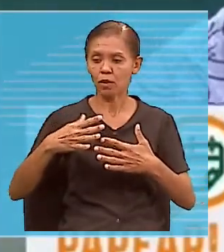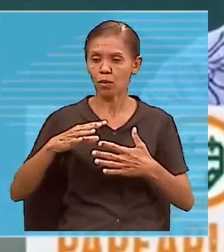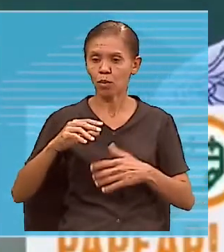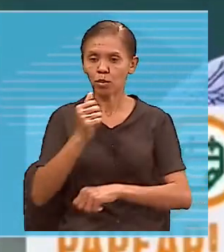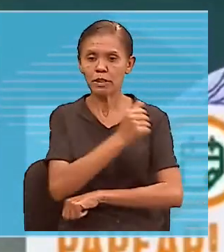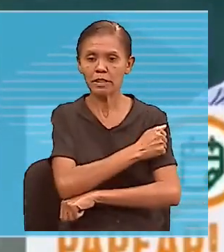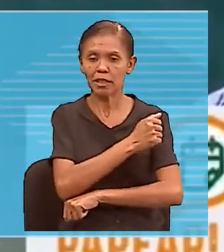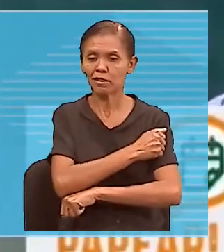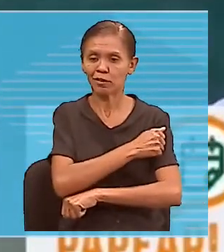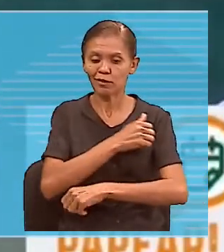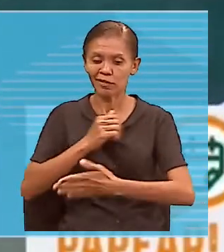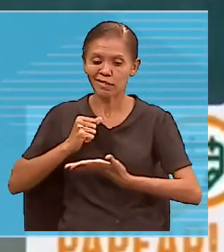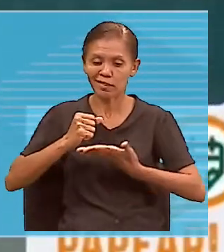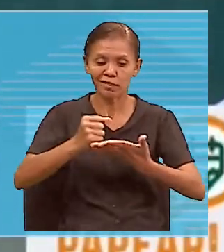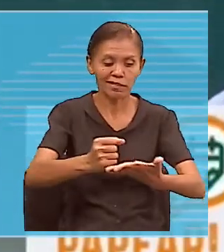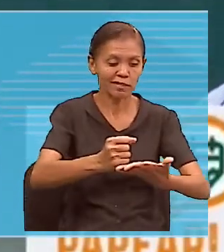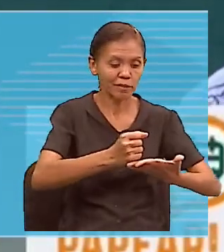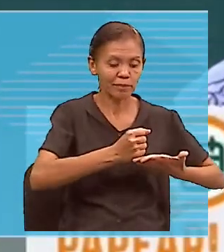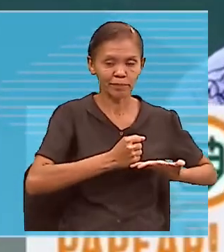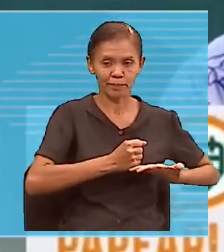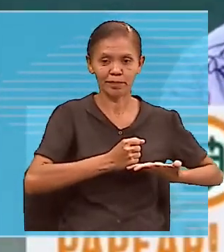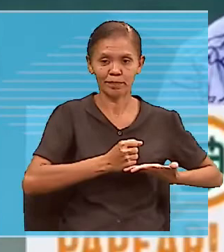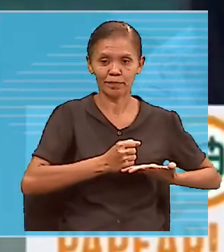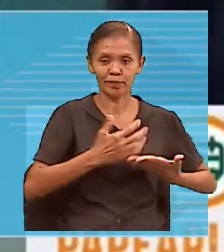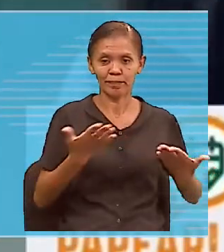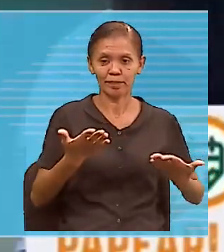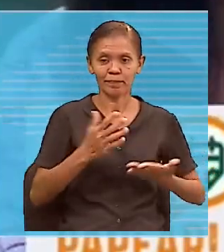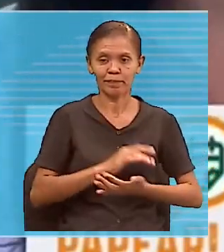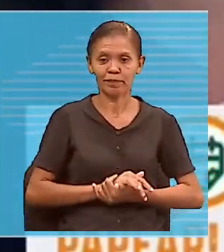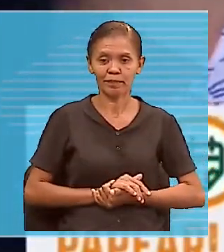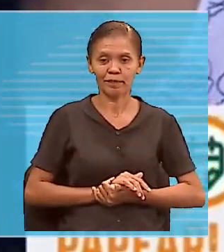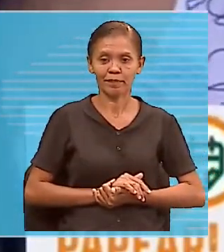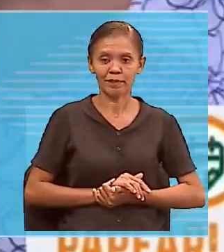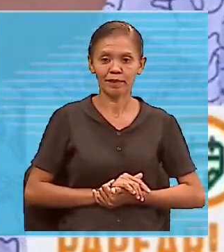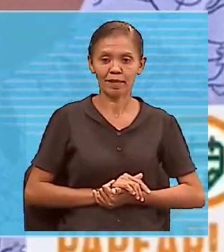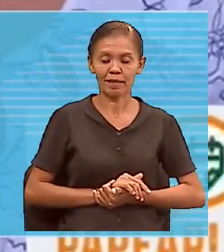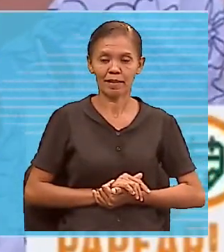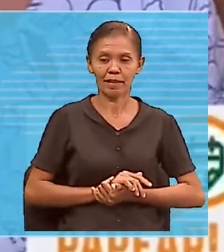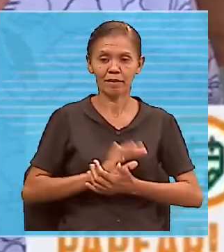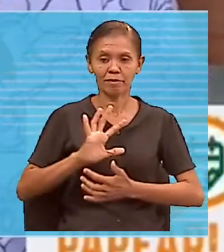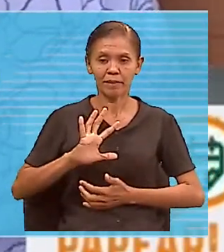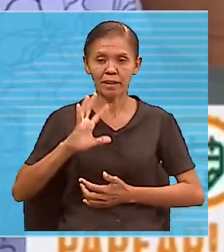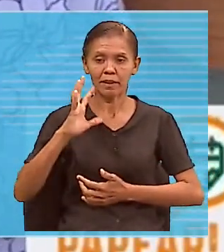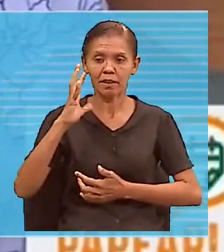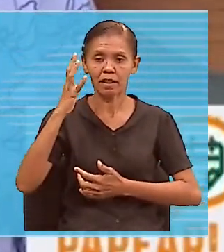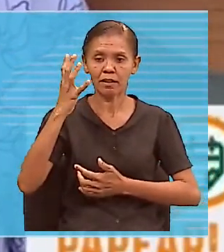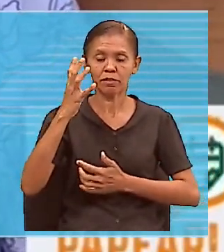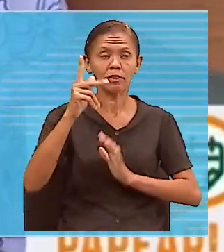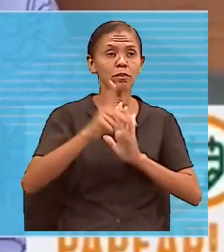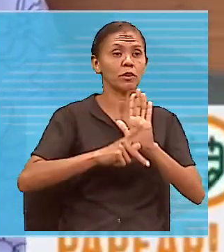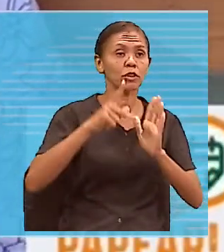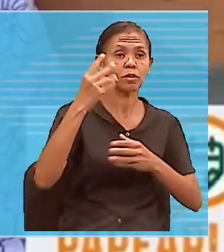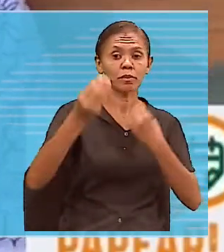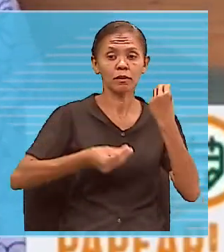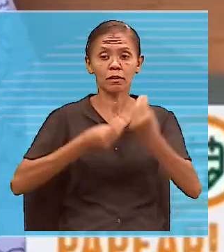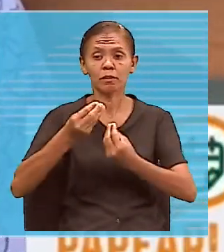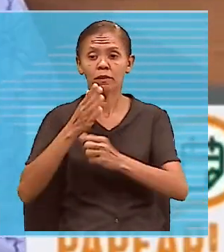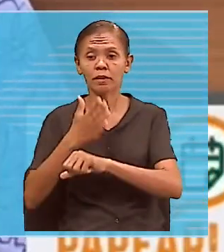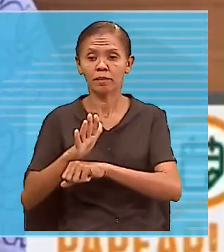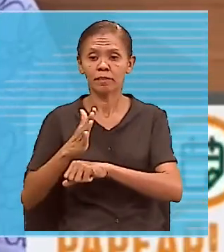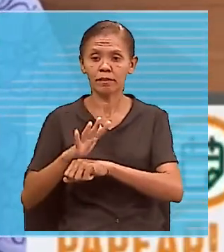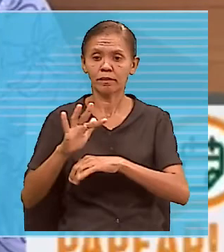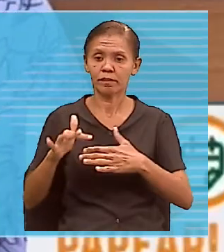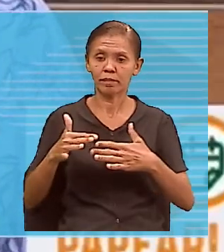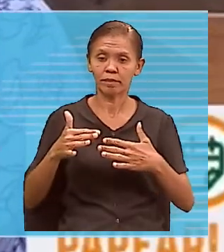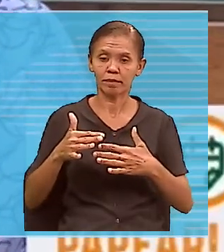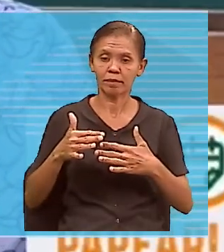que acontece o projeto na prática? Então, a gente tem aulas, tanto de matemática quanto dos outros projetos. Mas aí